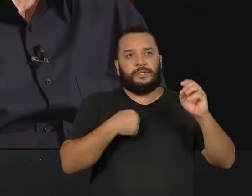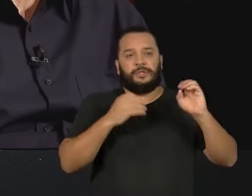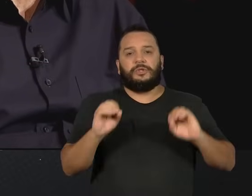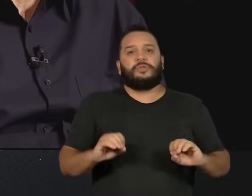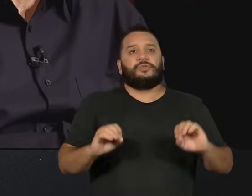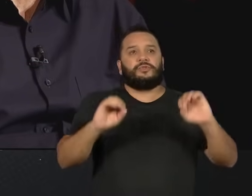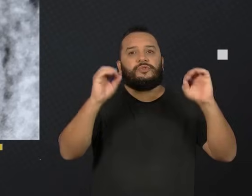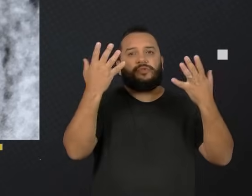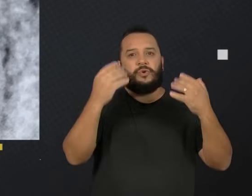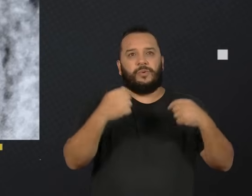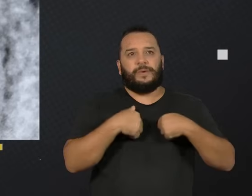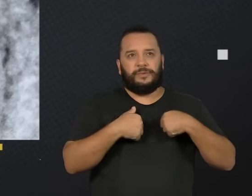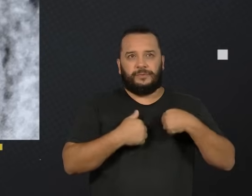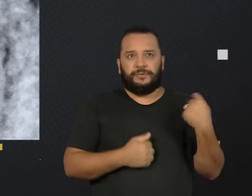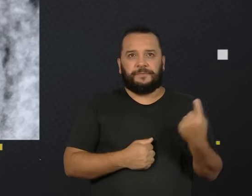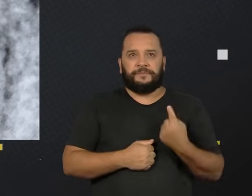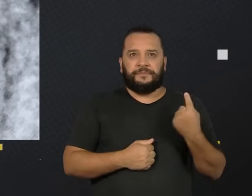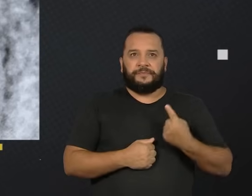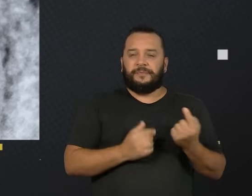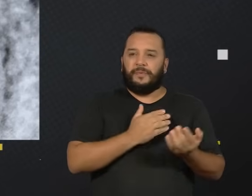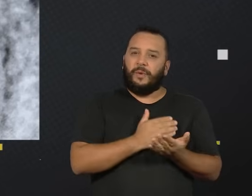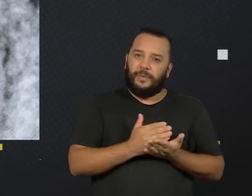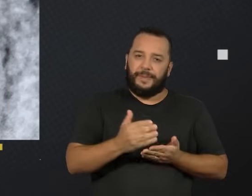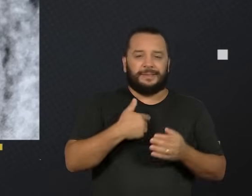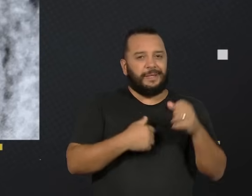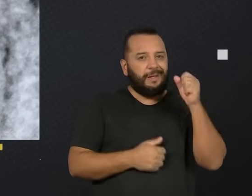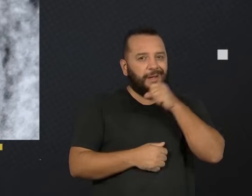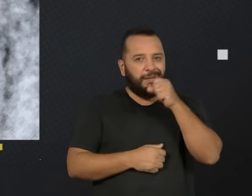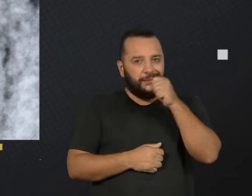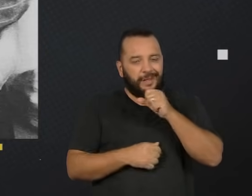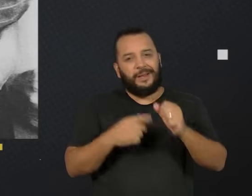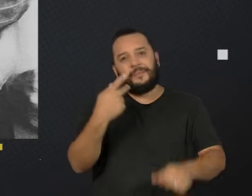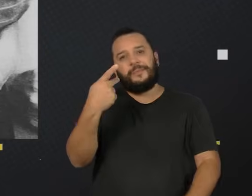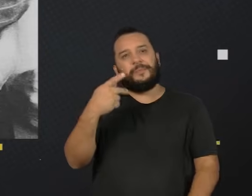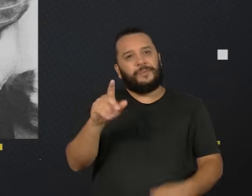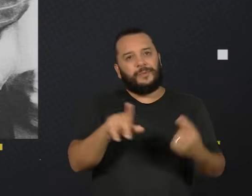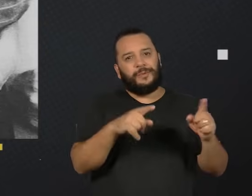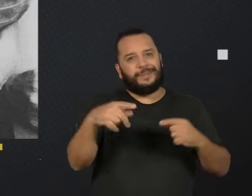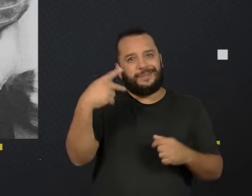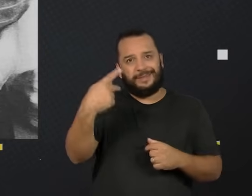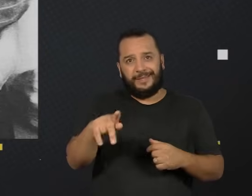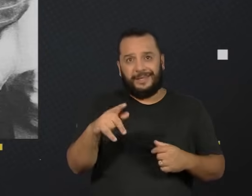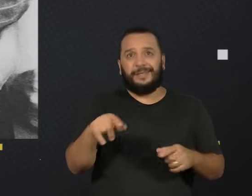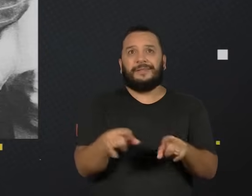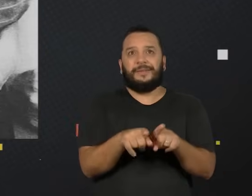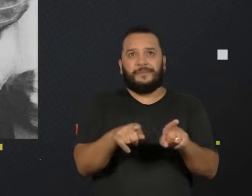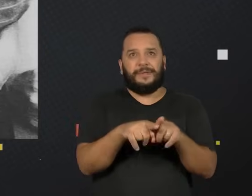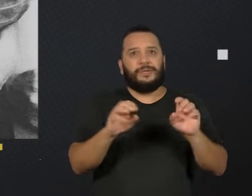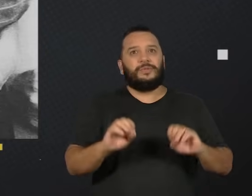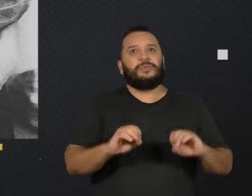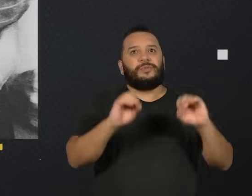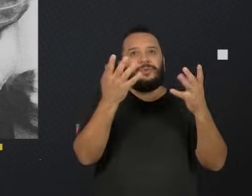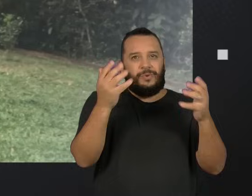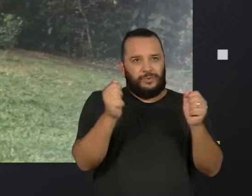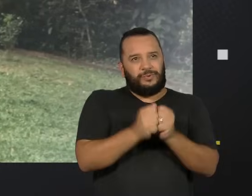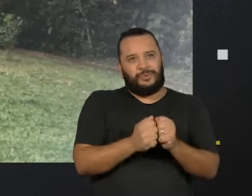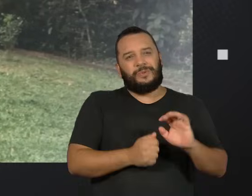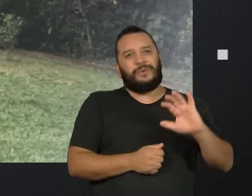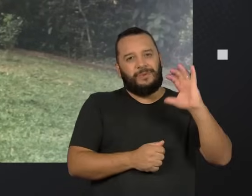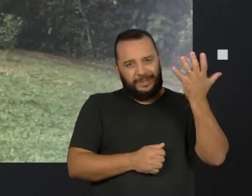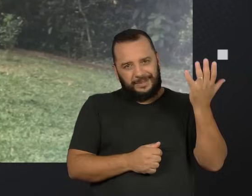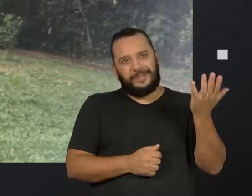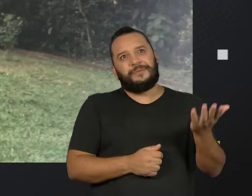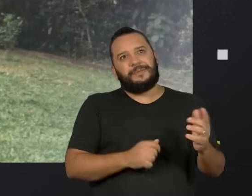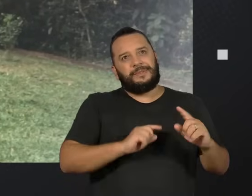solo, então eu comecei a cantar as canções do Zé Miguel, nós chegamos a fazer um show juntos na ocasião, depois